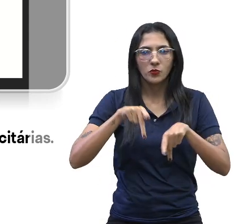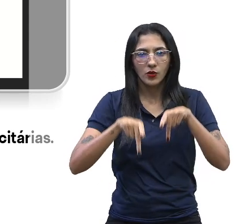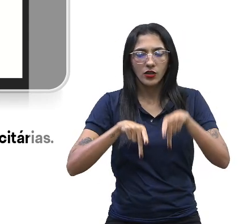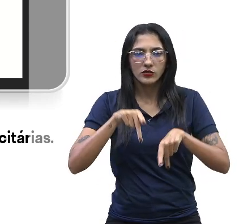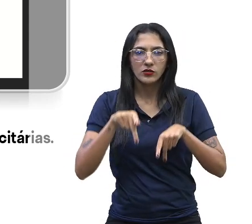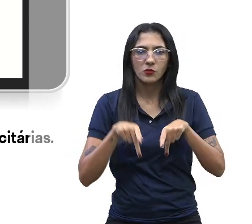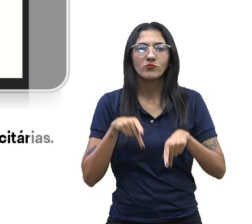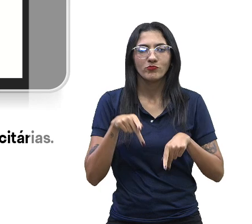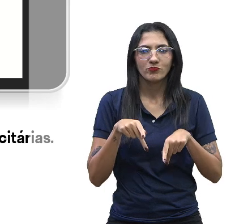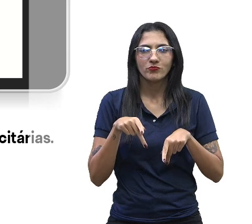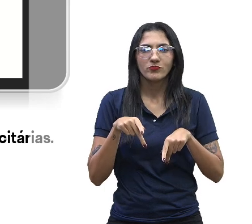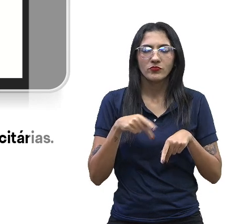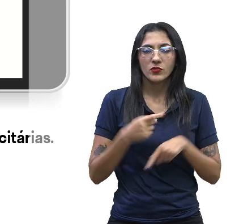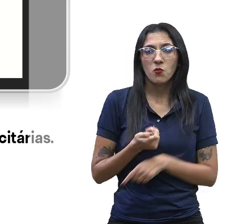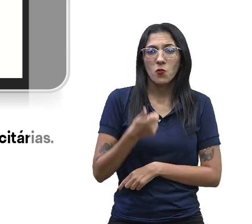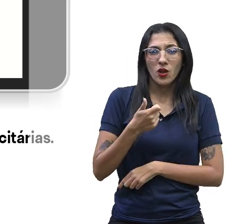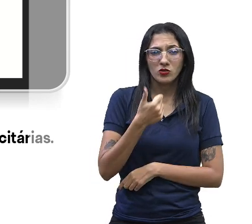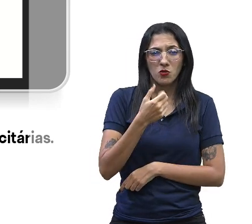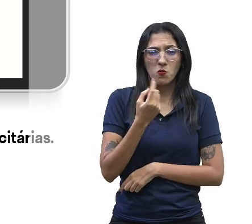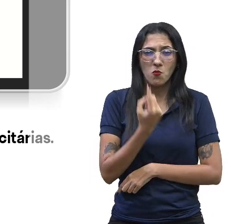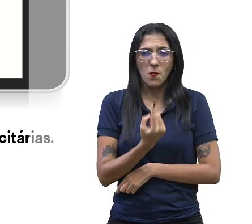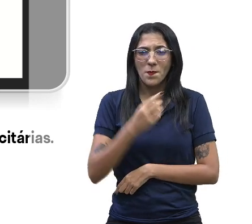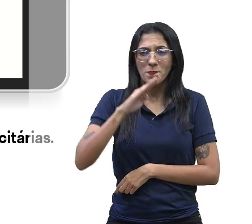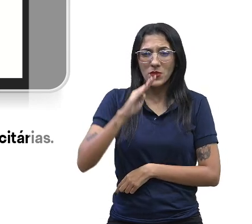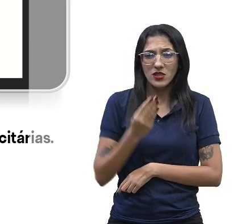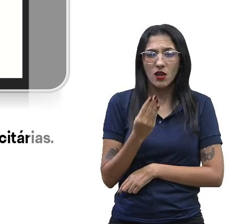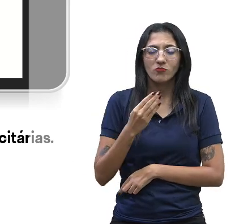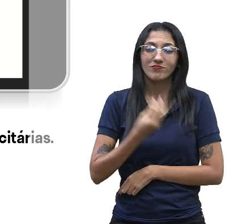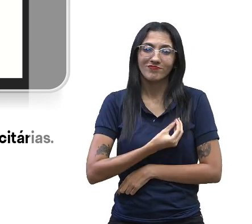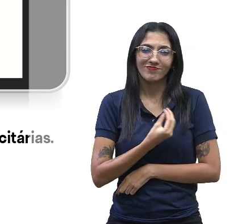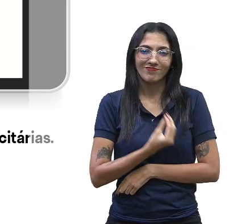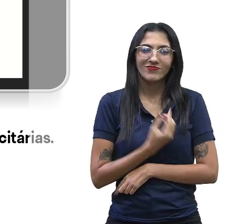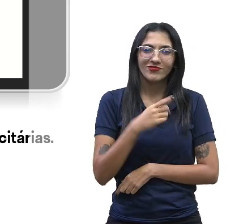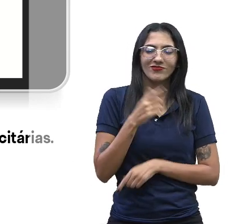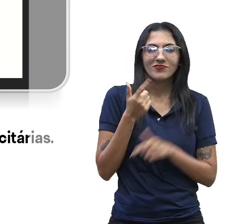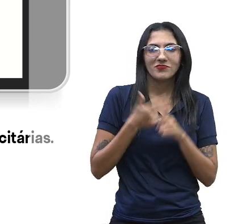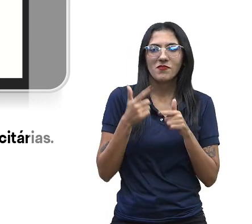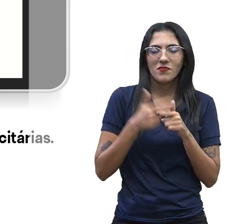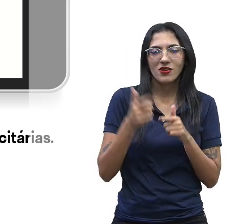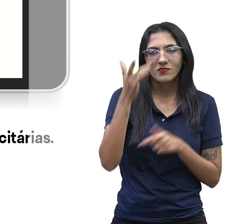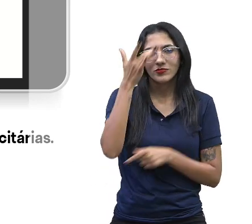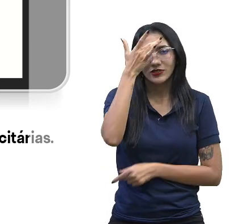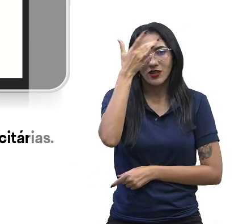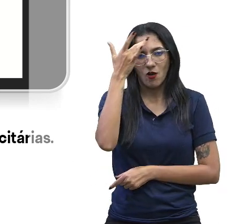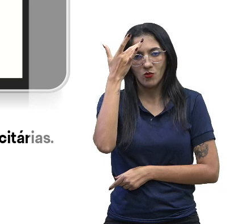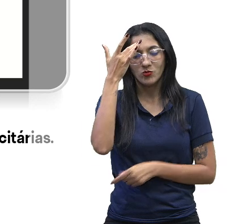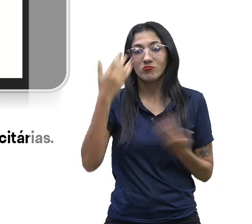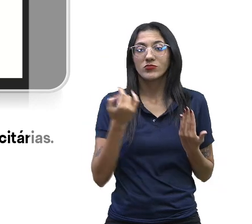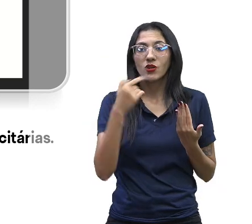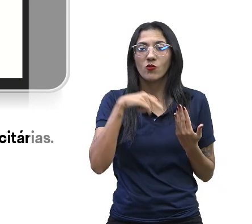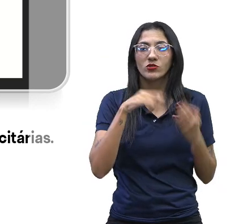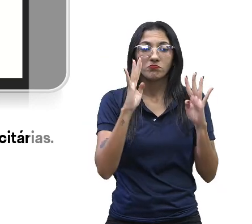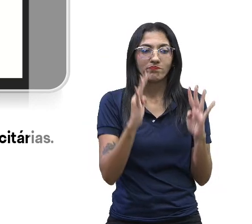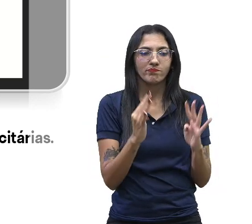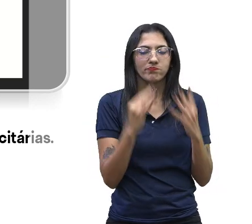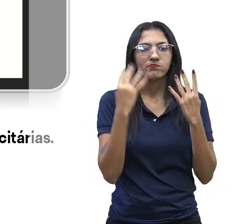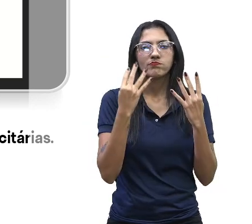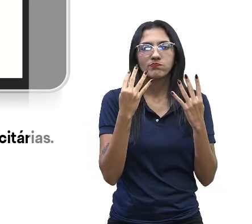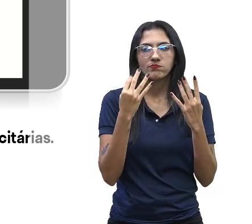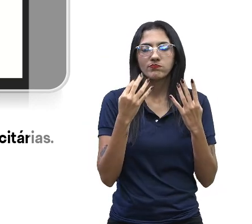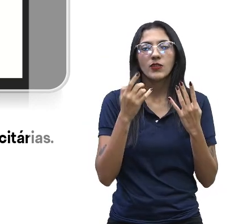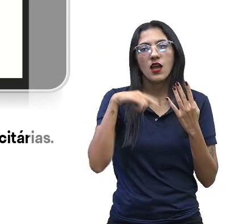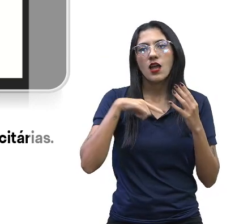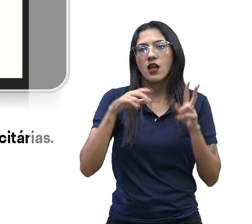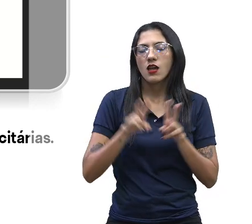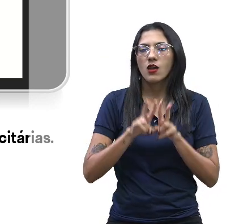de quase 1 bilhão de pessoas vivem com algum transtorno. Isso é para chamar a atenção, né? É a